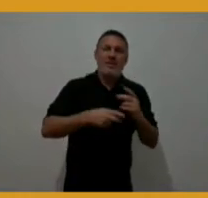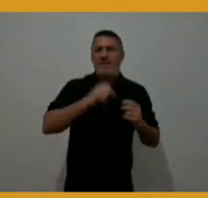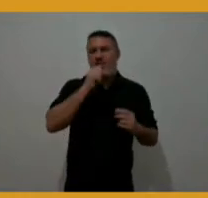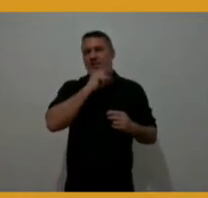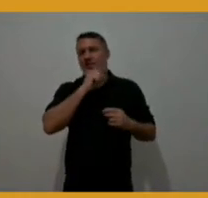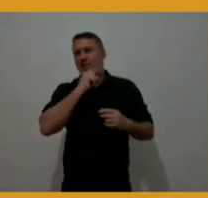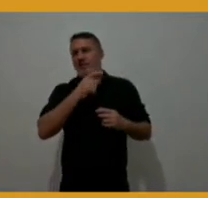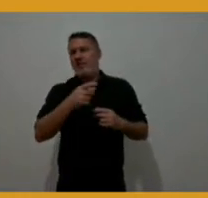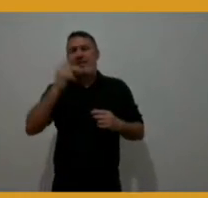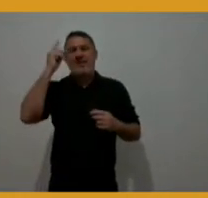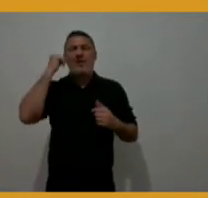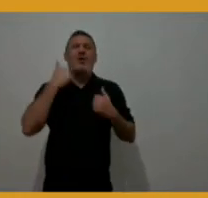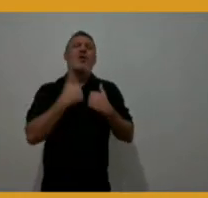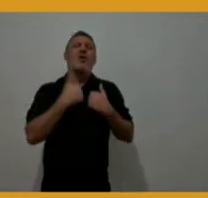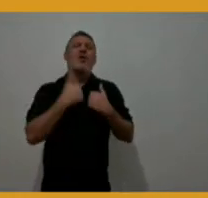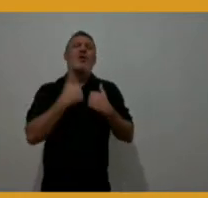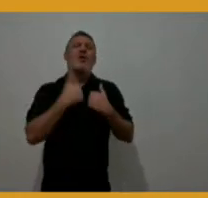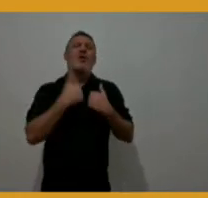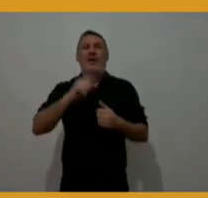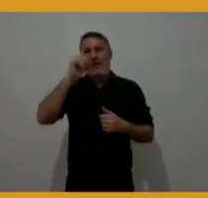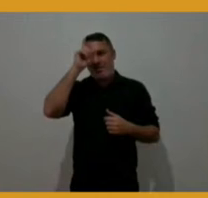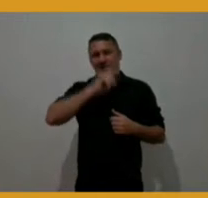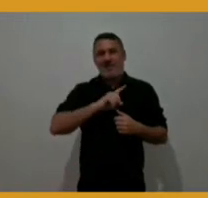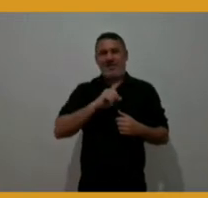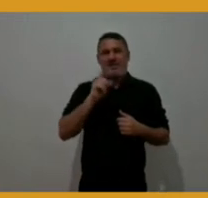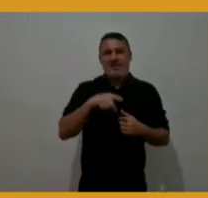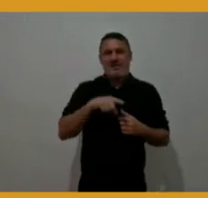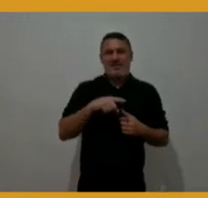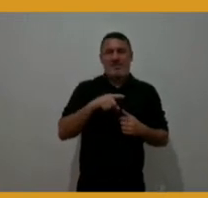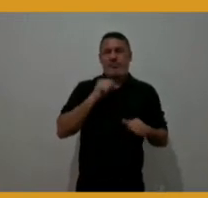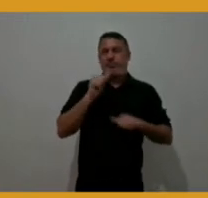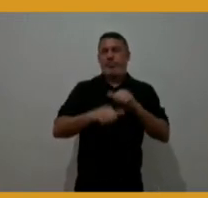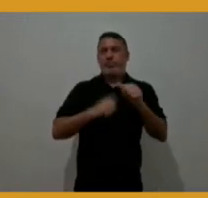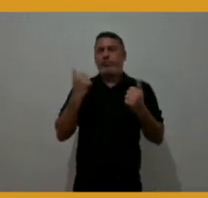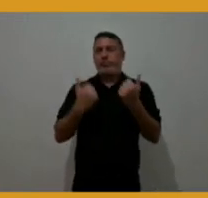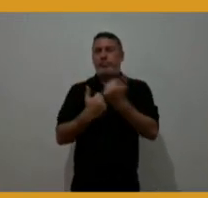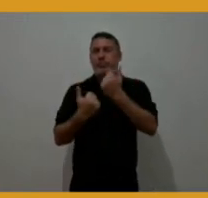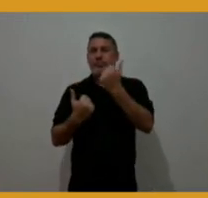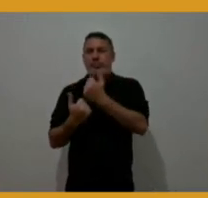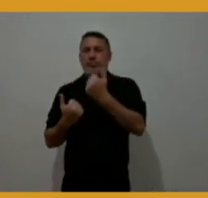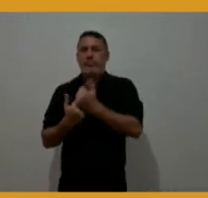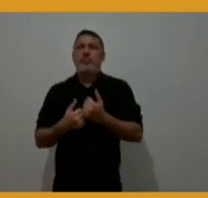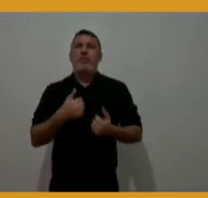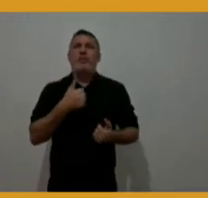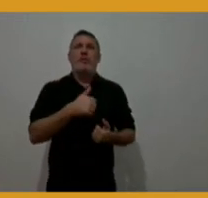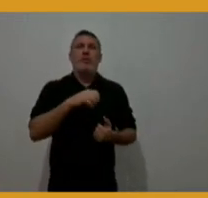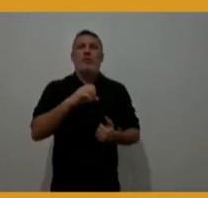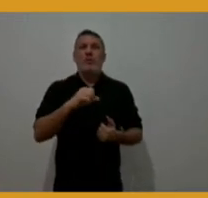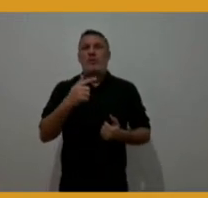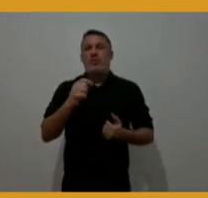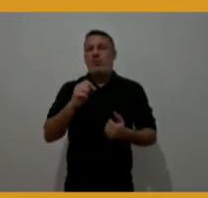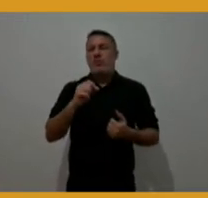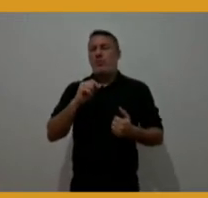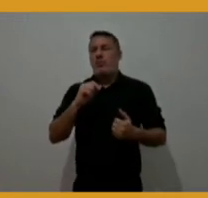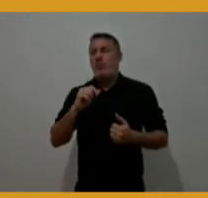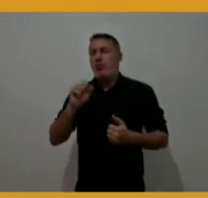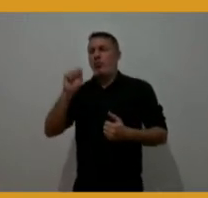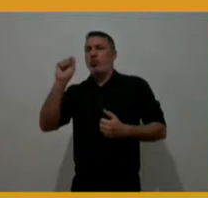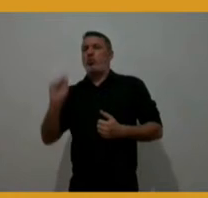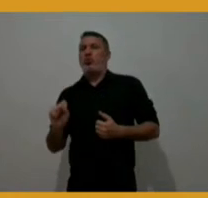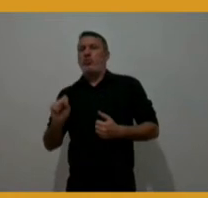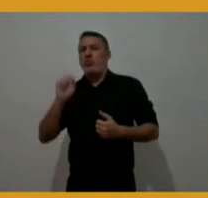Mercedes-Benz amarelos. Na década de 1970, os negócios se expandiram para o sul do país e passaram a lidar também